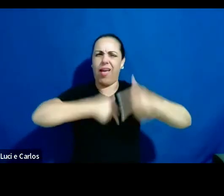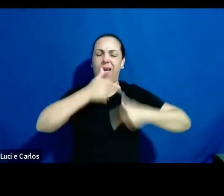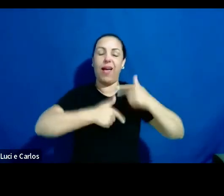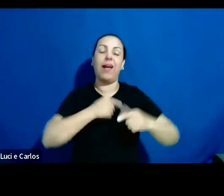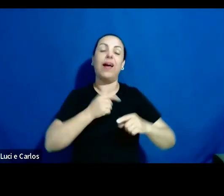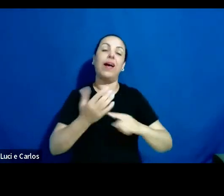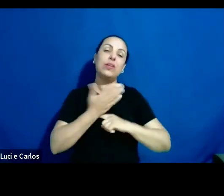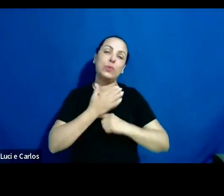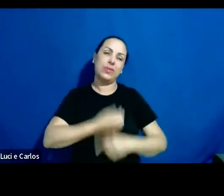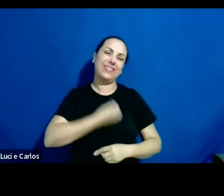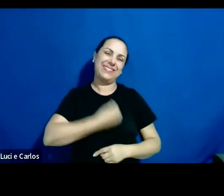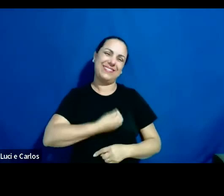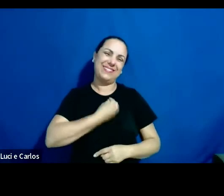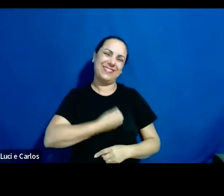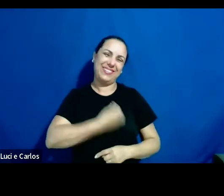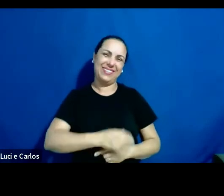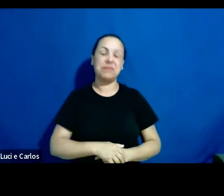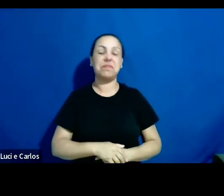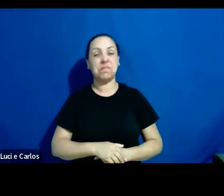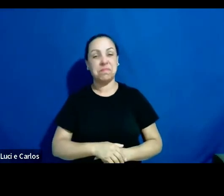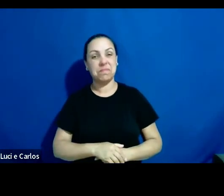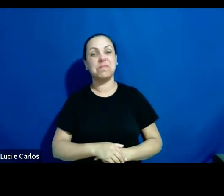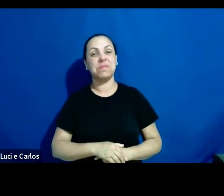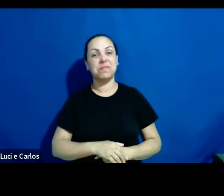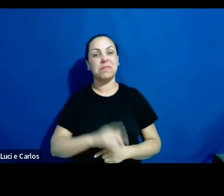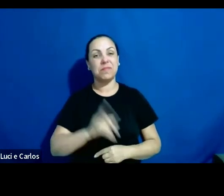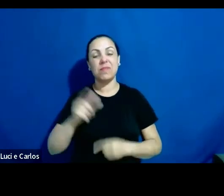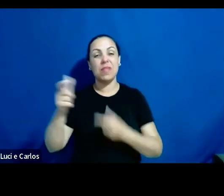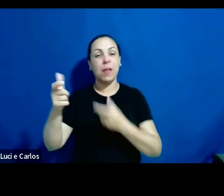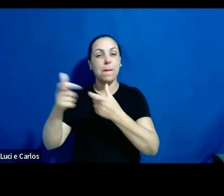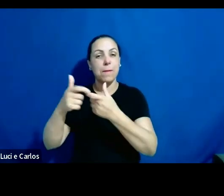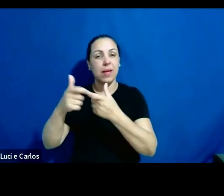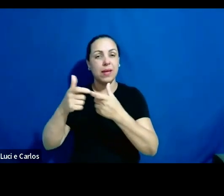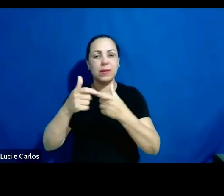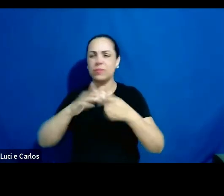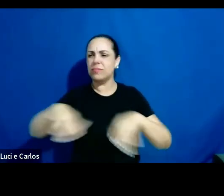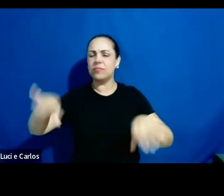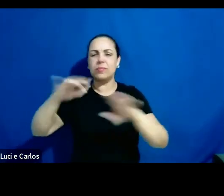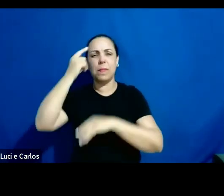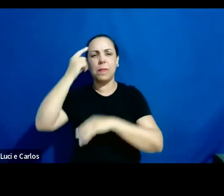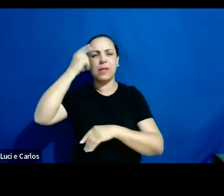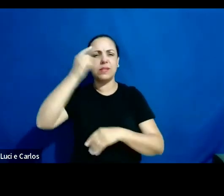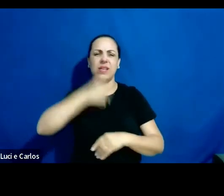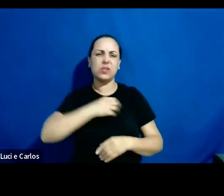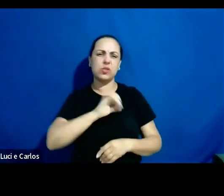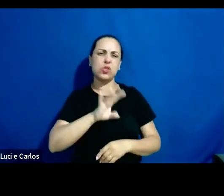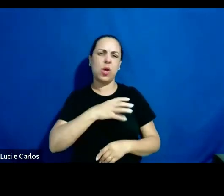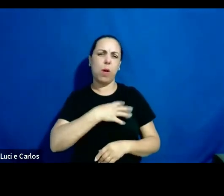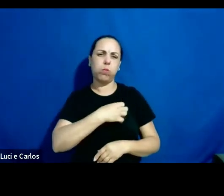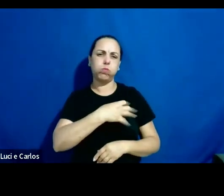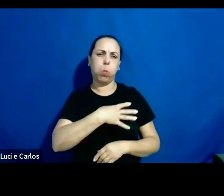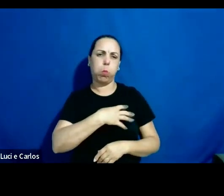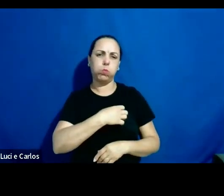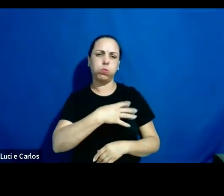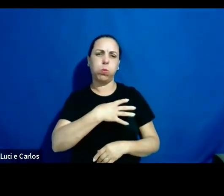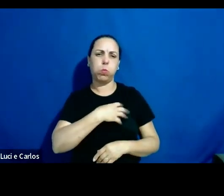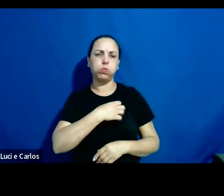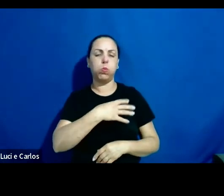Que maravilha, né? Para a medicina convencional, o coração é somente um músculo. A pergunta